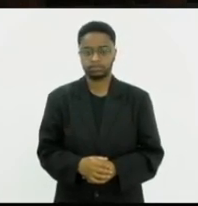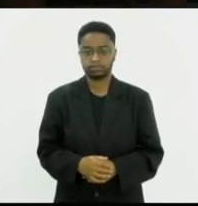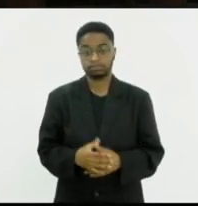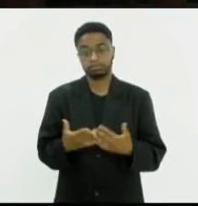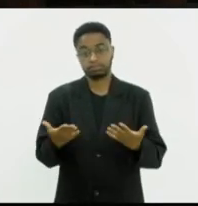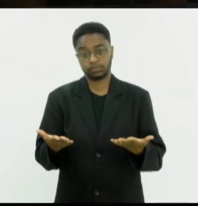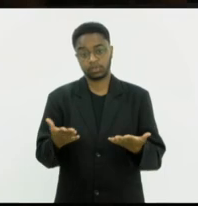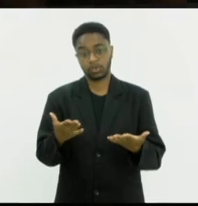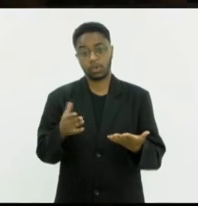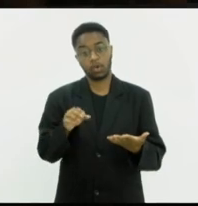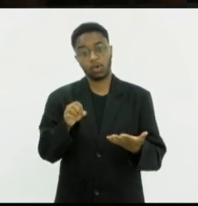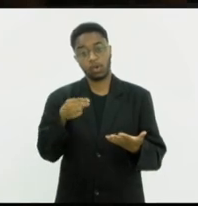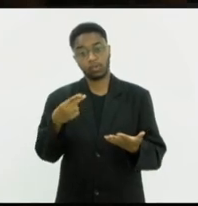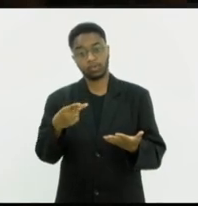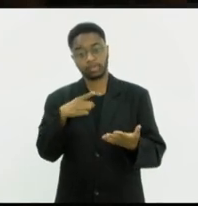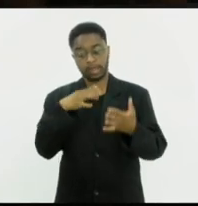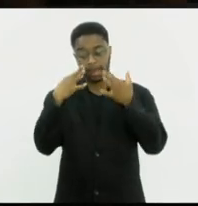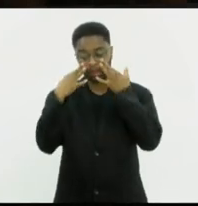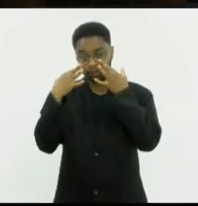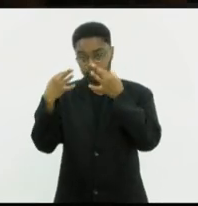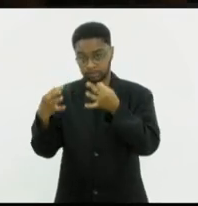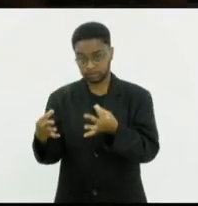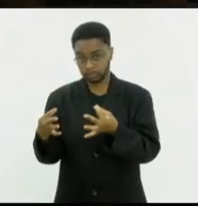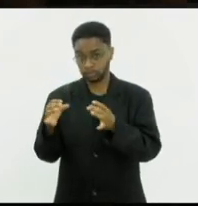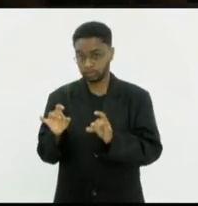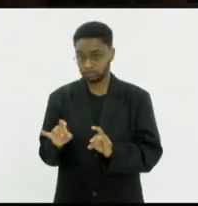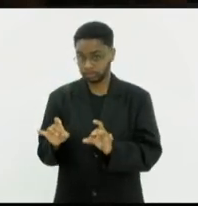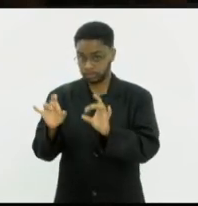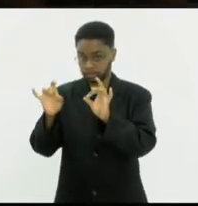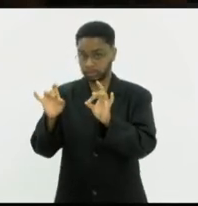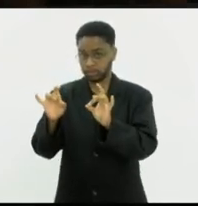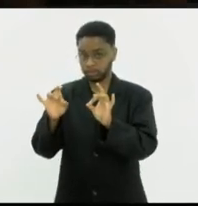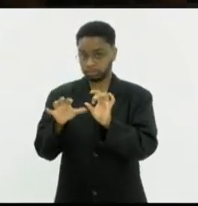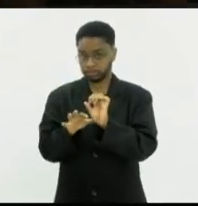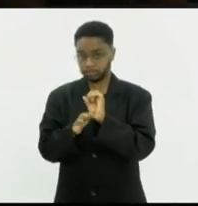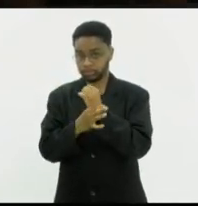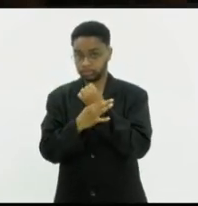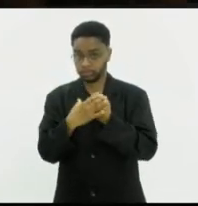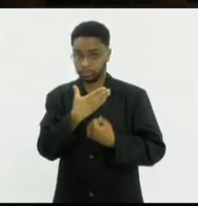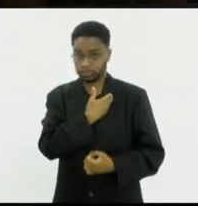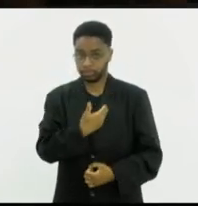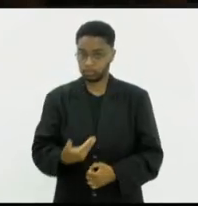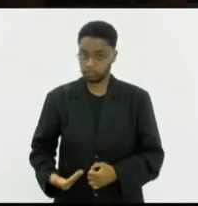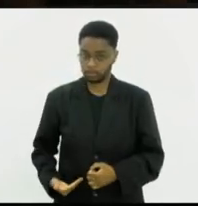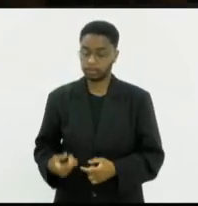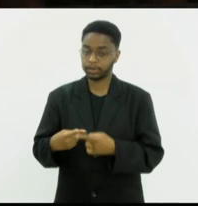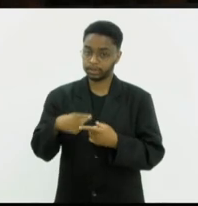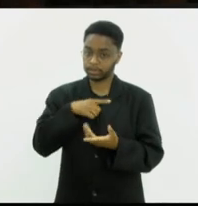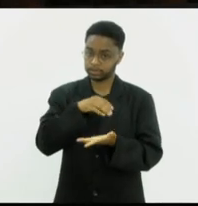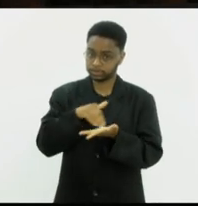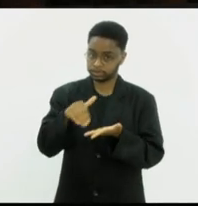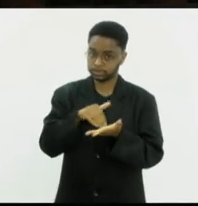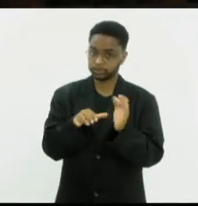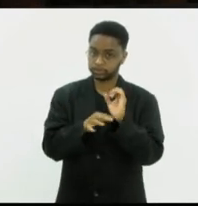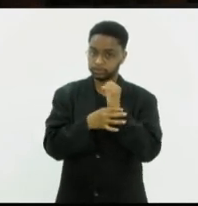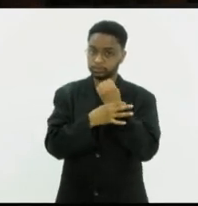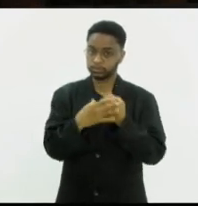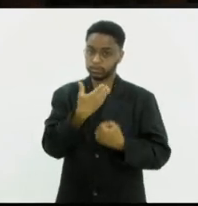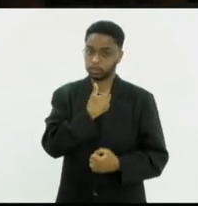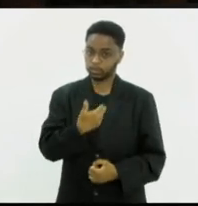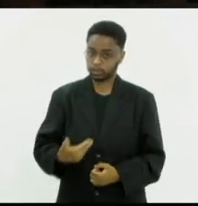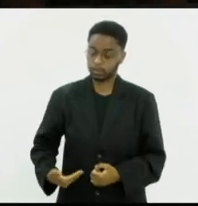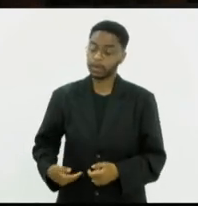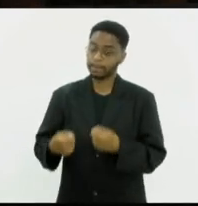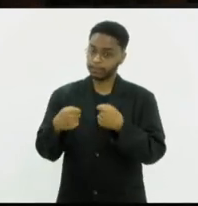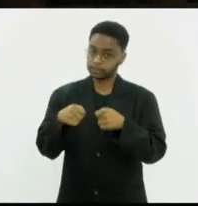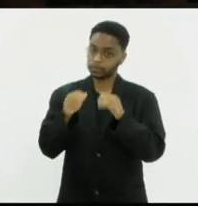tem uma atenção especial da direção da segurança pública, tem um secretário de segurança pública agora, que tem que